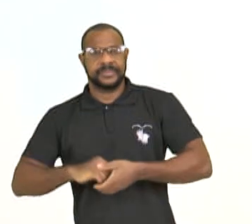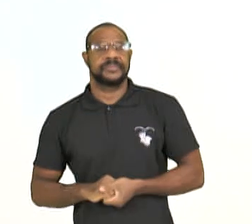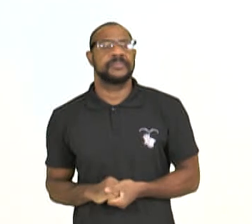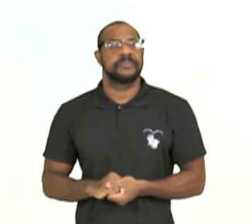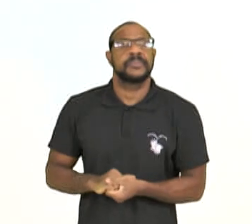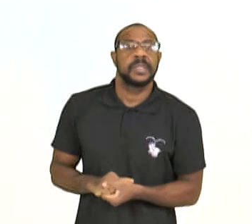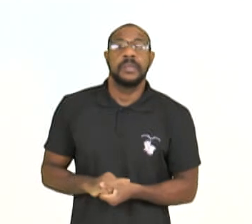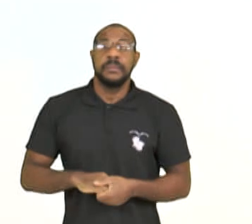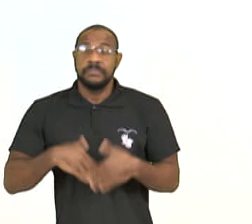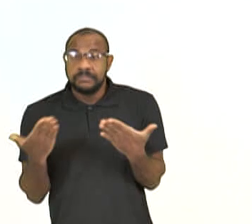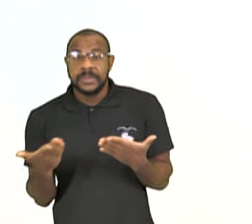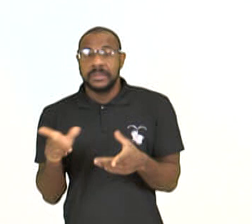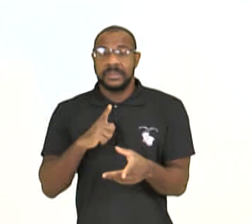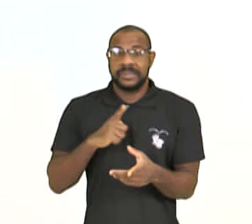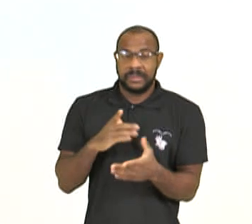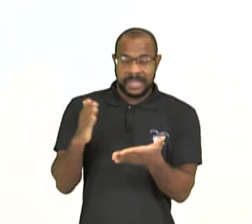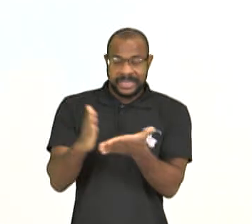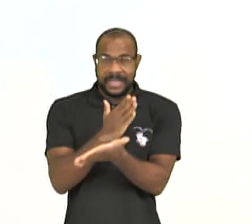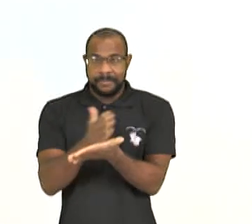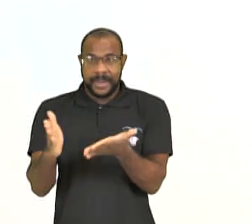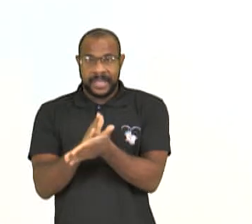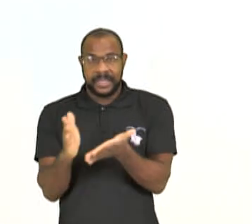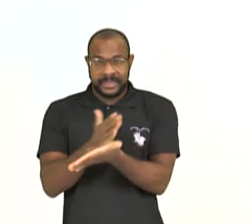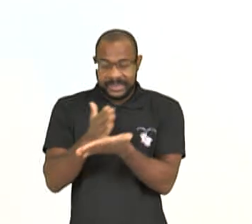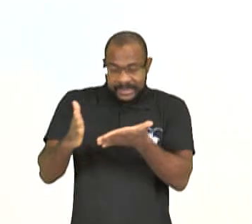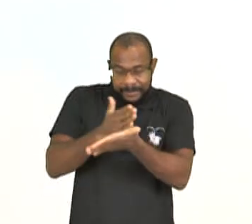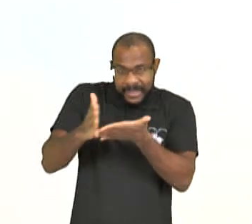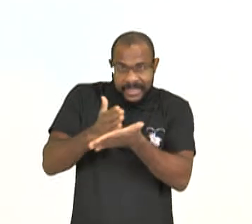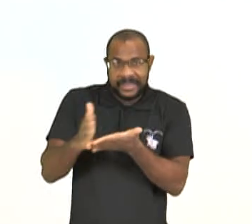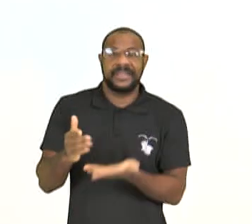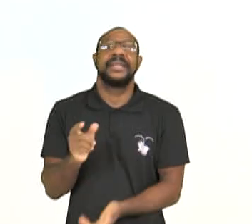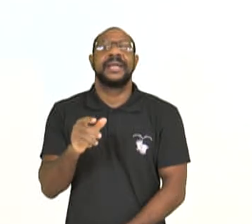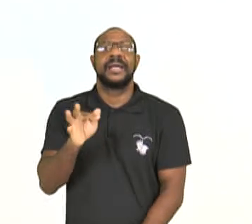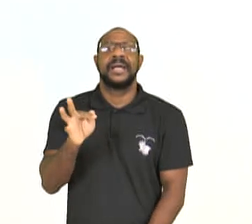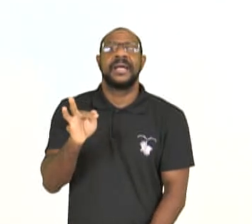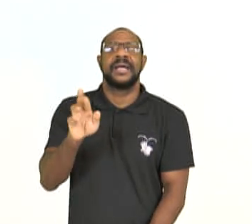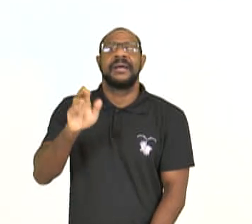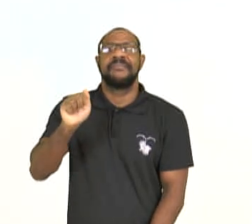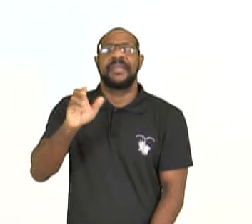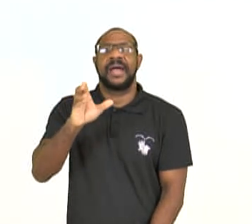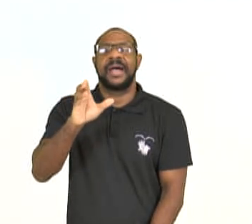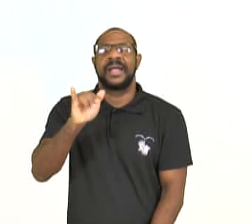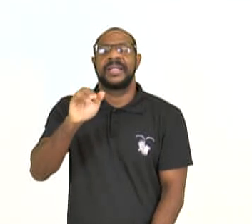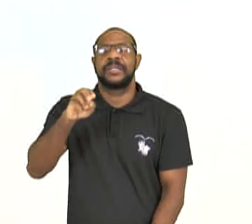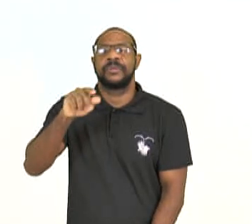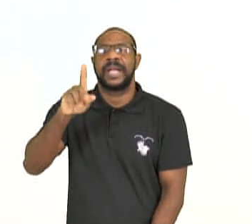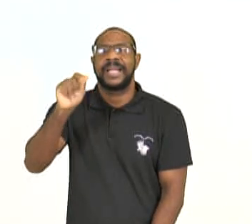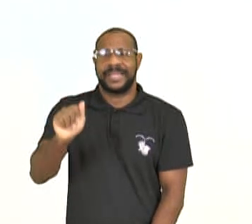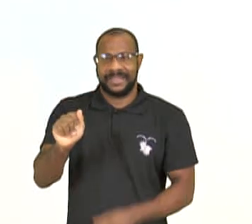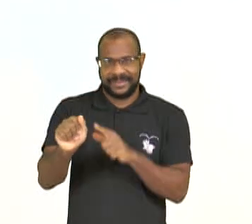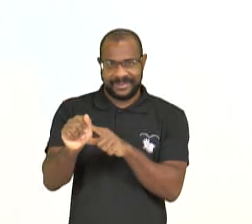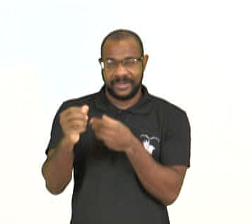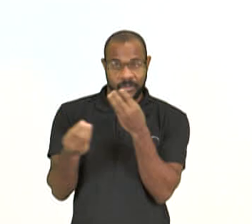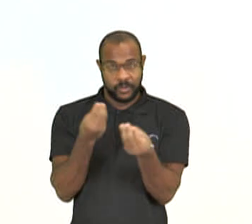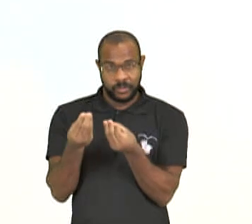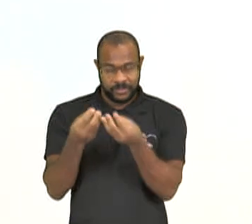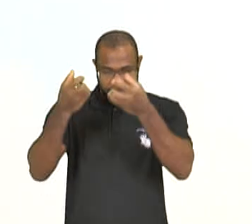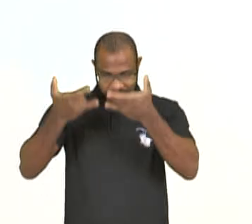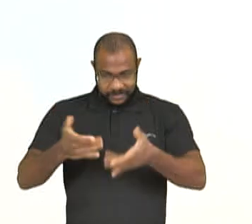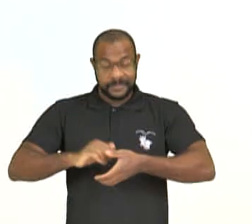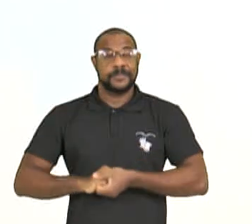uma separação fracionada, uma destilação, né? Separação homogênea por destilação fracionada, eu